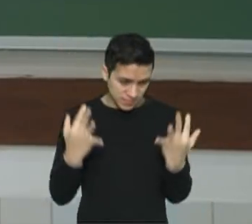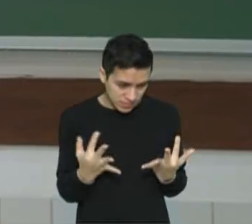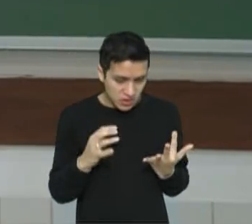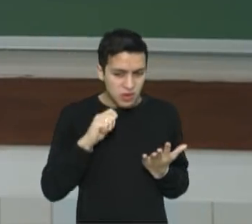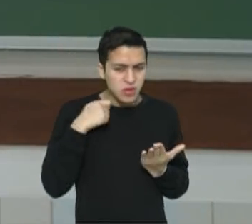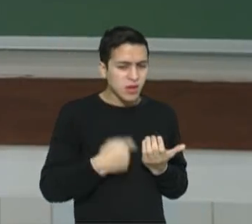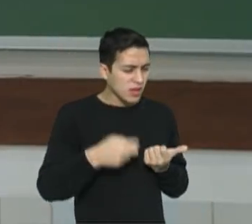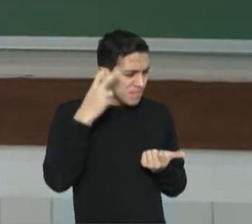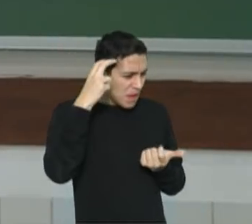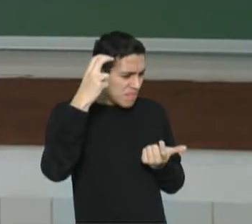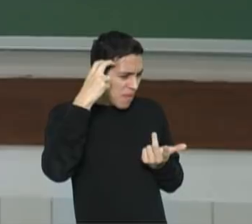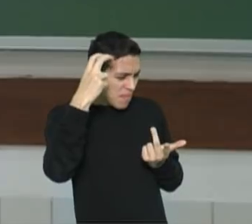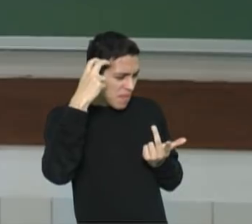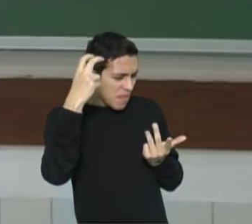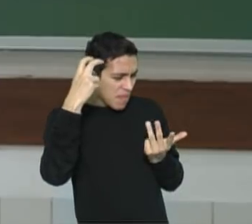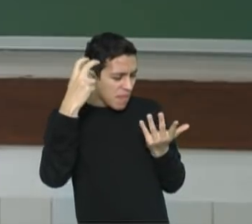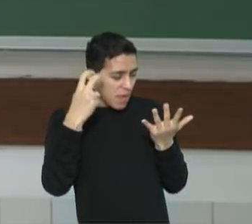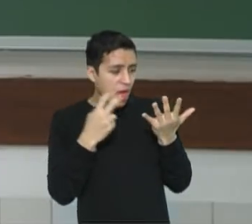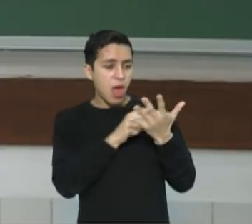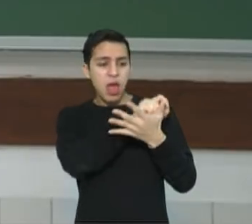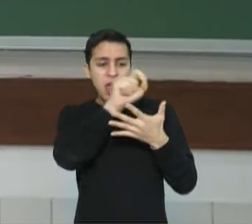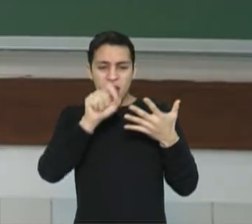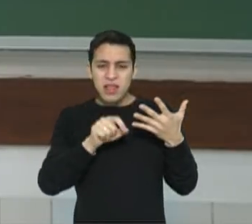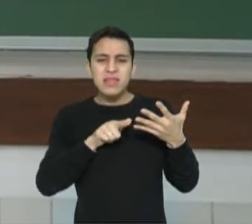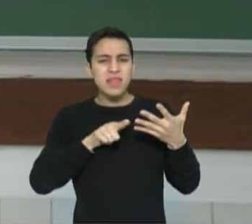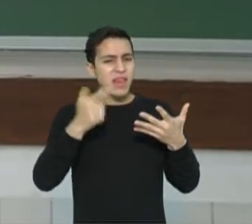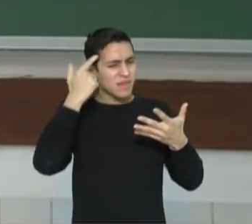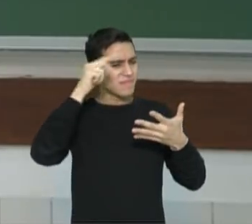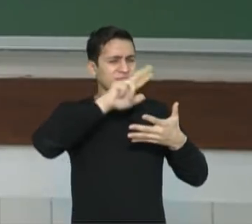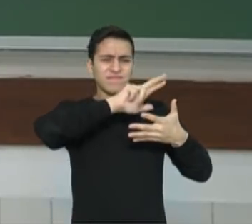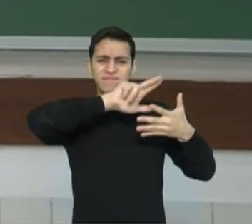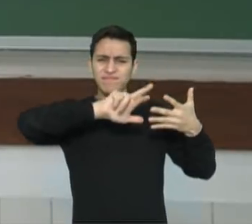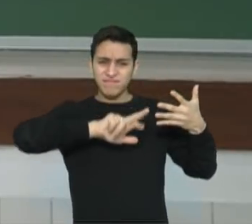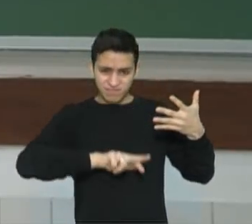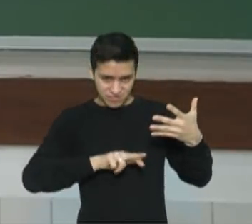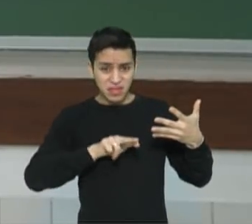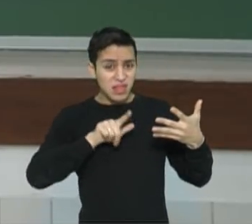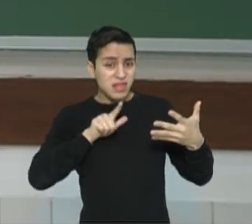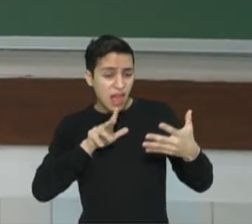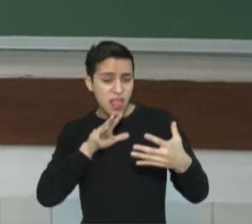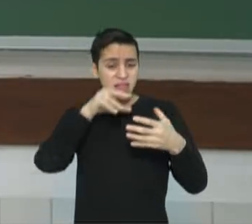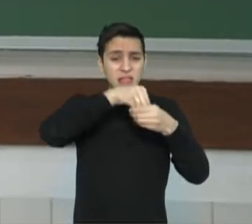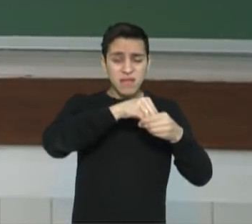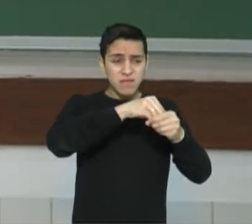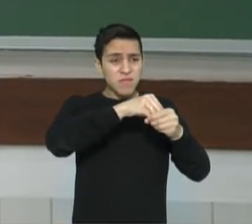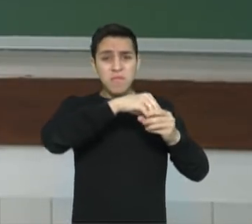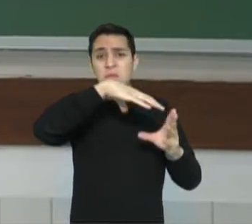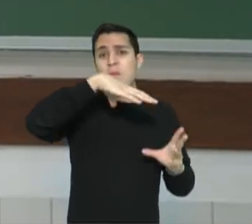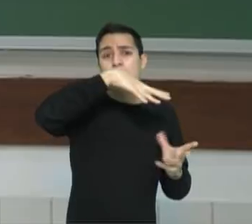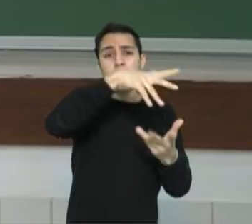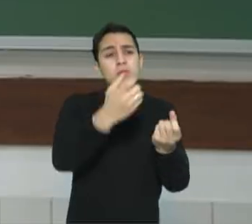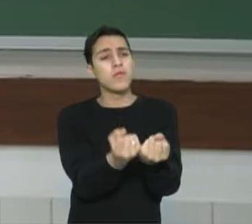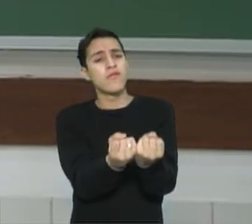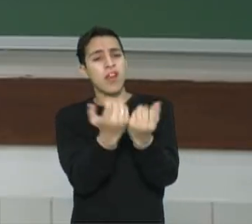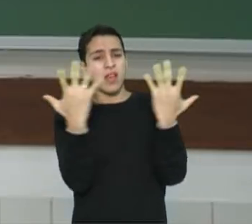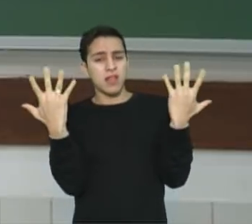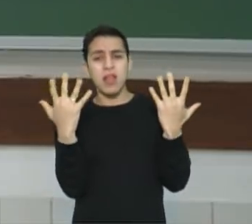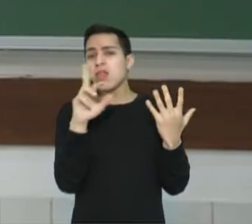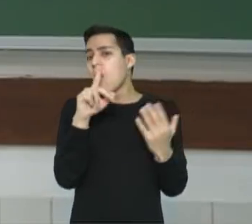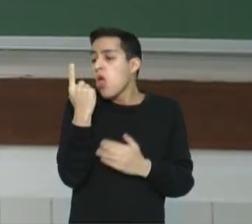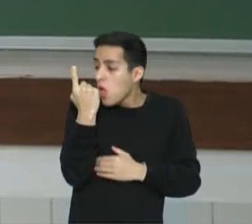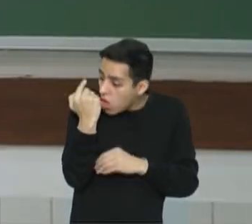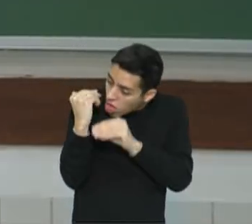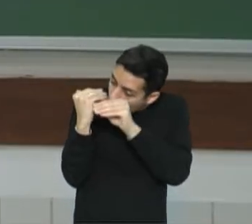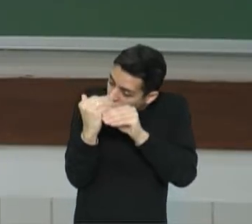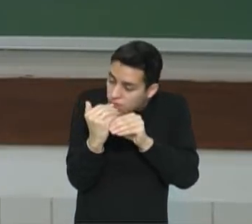das inteligências múltiplas, ou seja, variadas inteligências existem no mundo e não somente uma, tá? E a gente